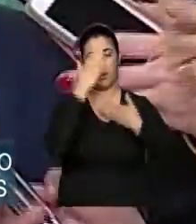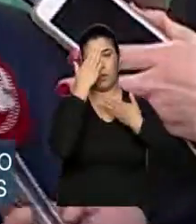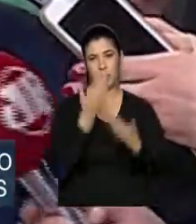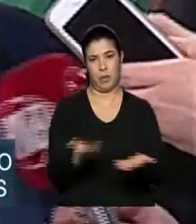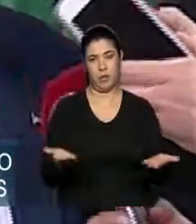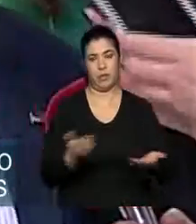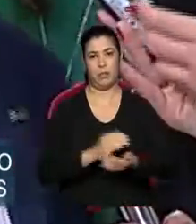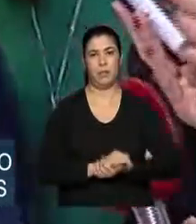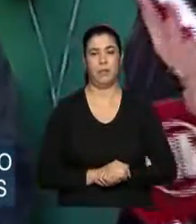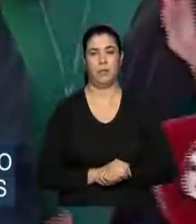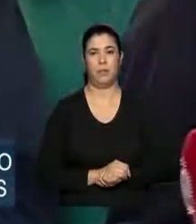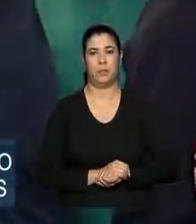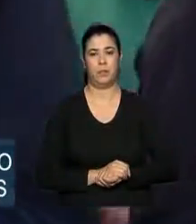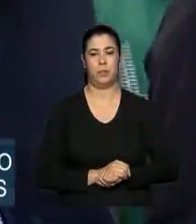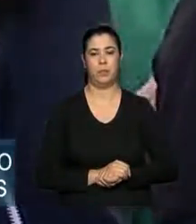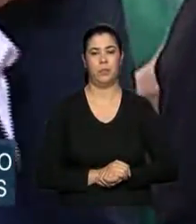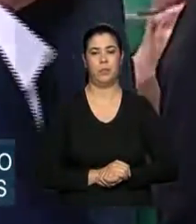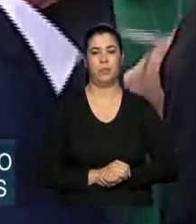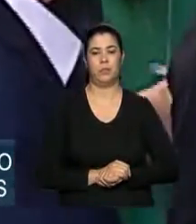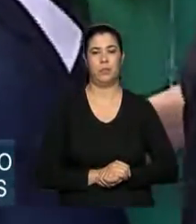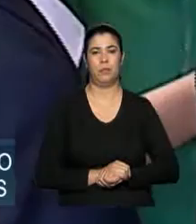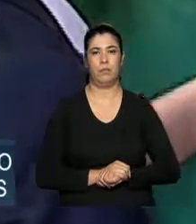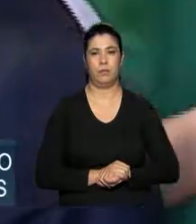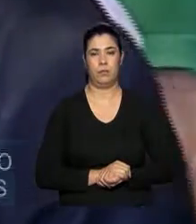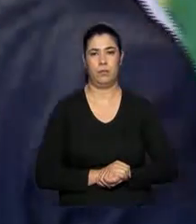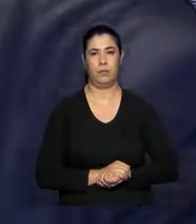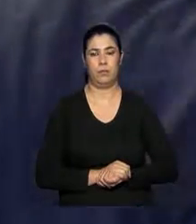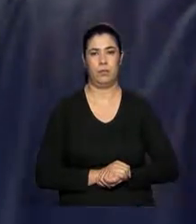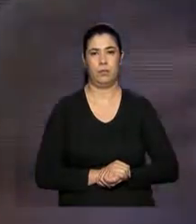Obrigado. Obrigado. Muito obrigado a você. Bom almoço.